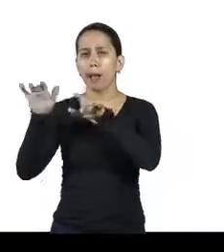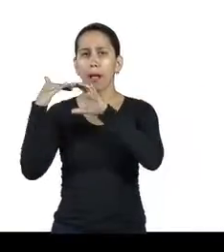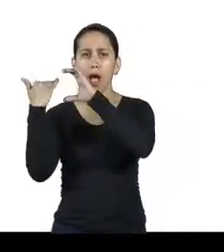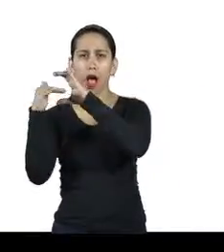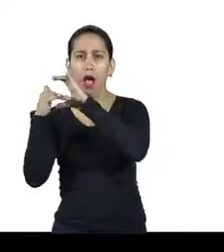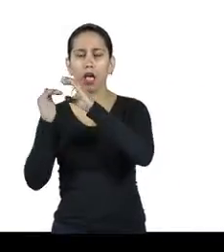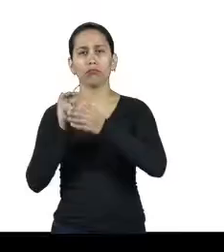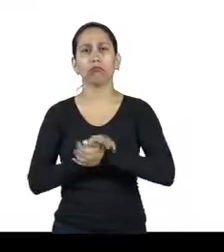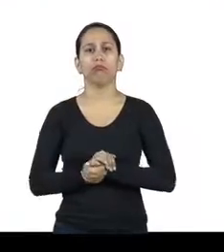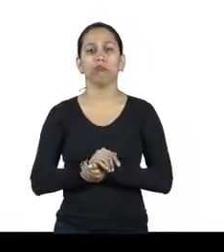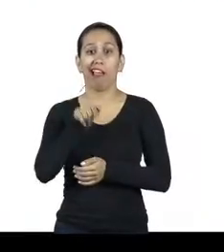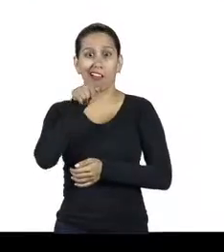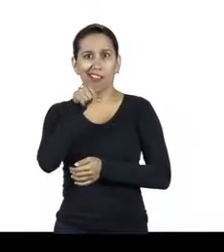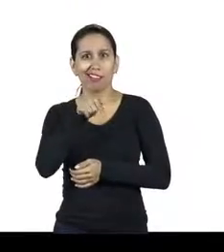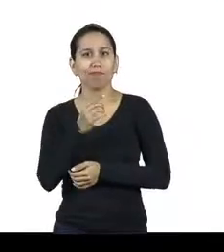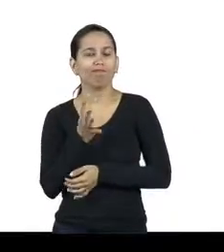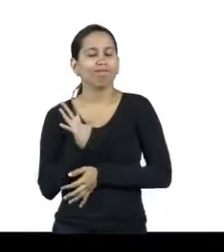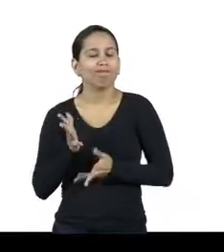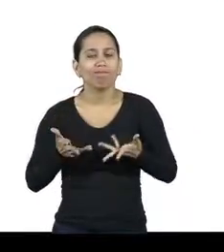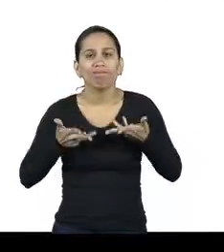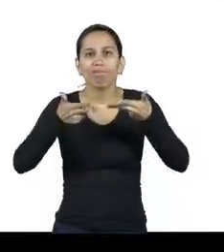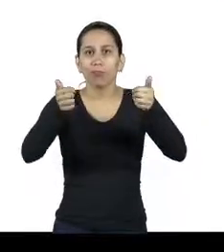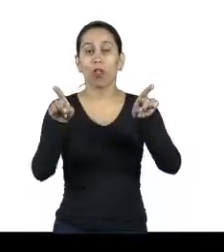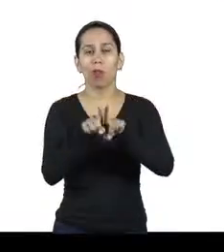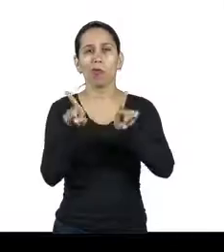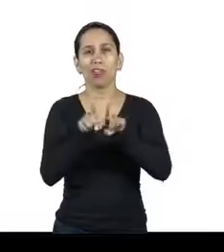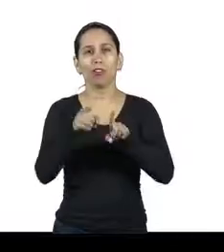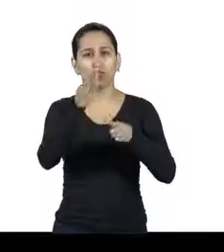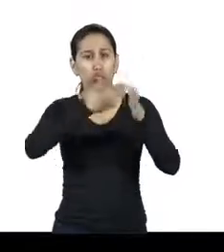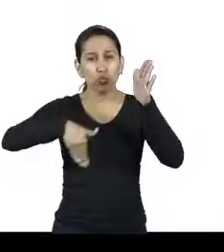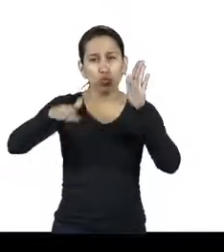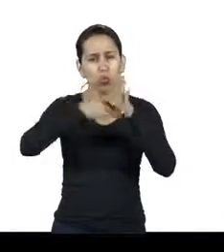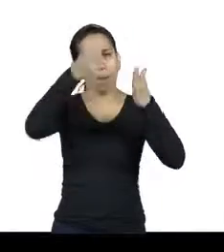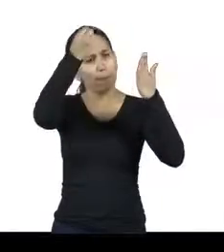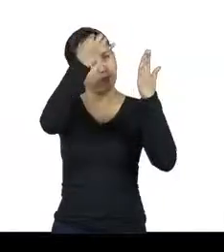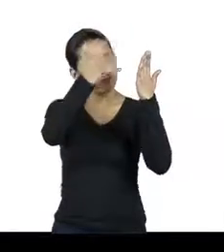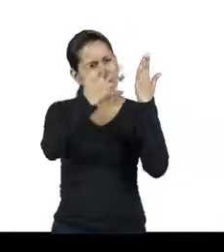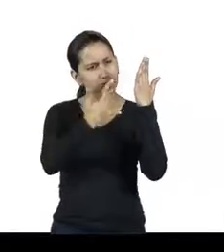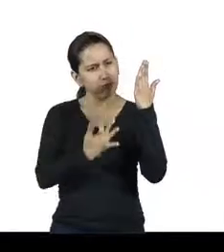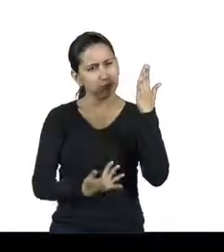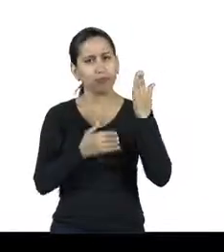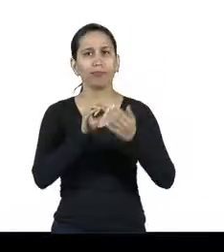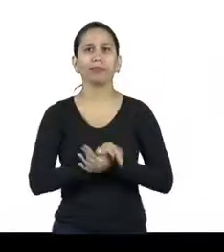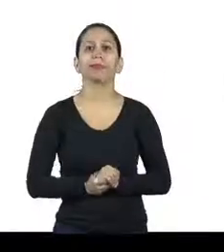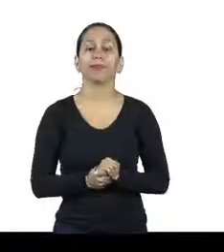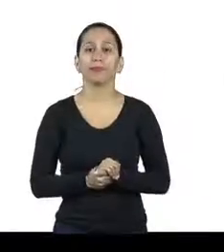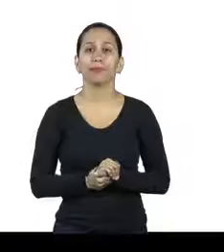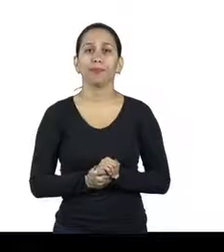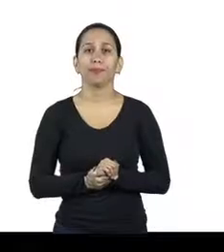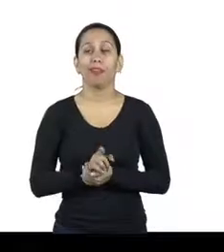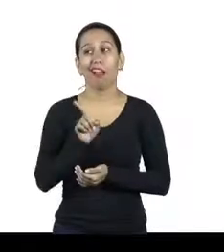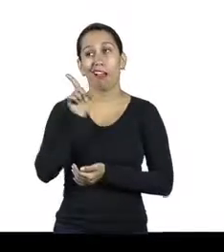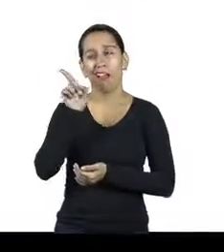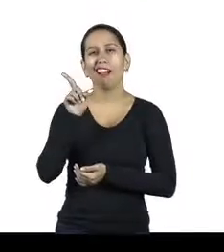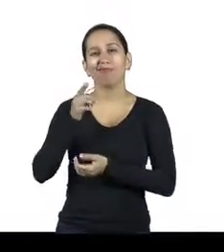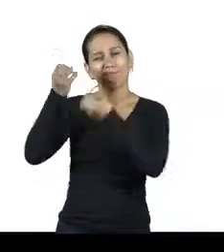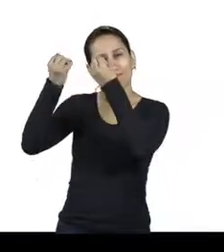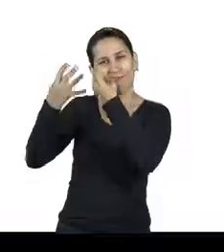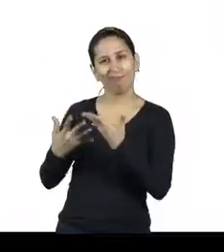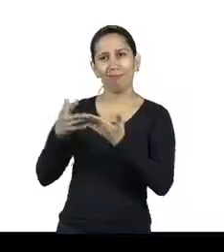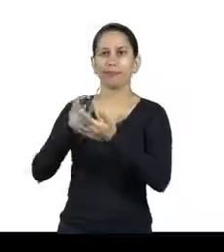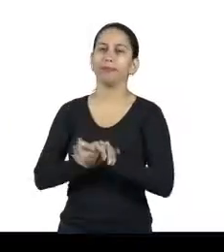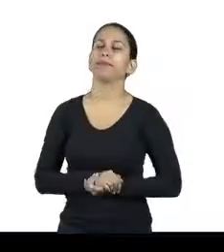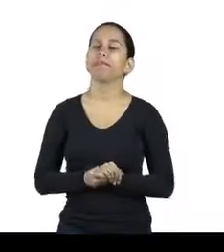não conformidade para que as providências sejam tomadas. Um encaminhamento que a Renata, que é da área de segurança do trabalho, vai explicar como